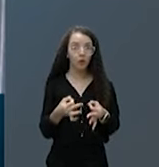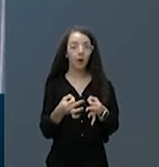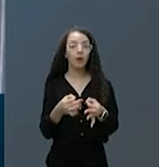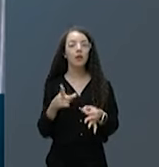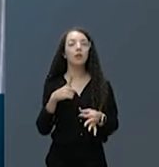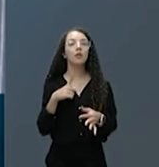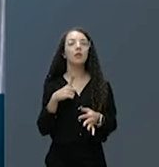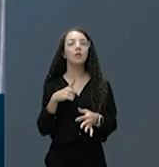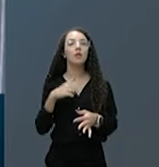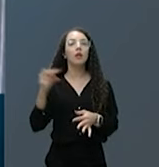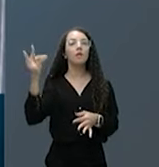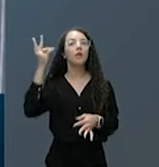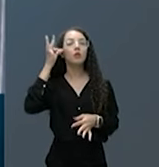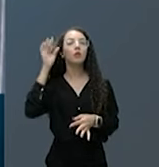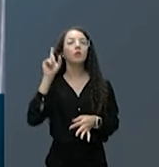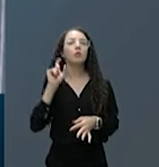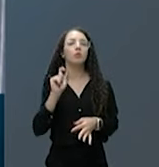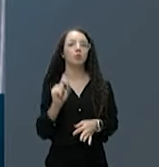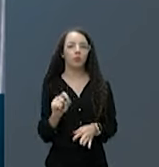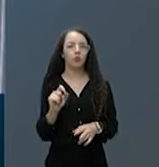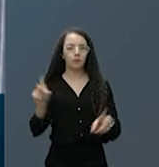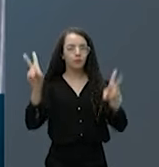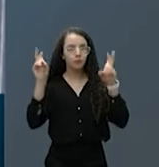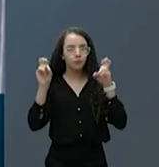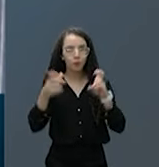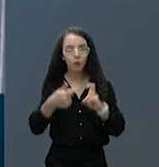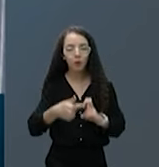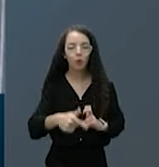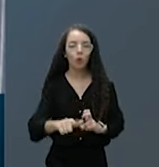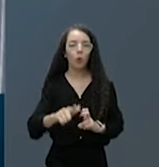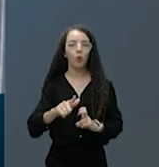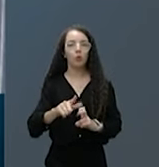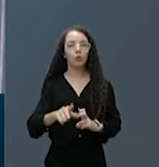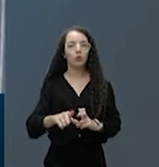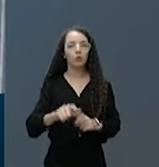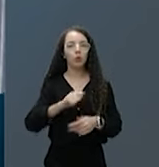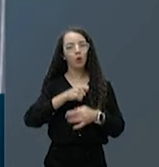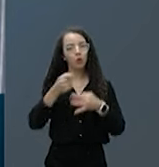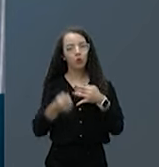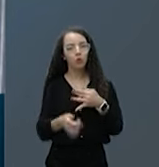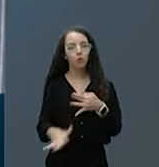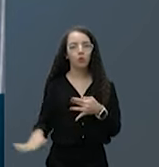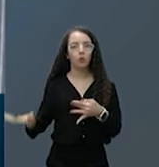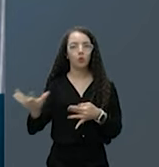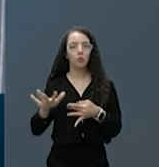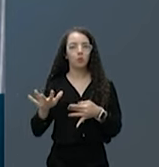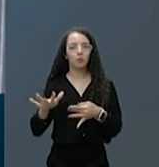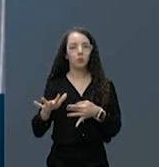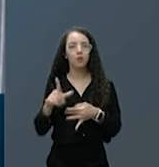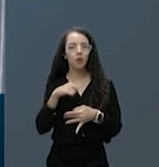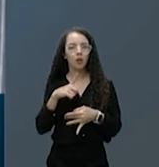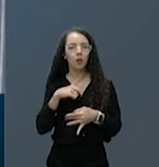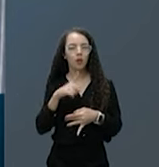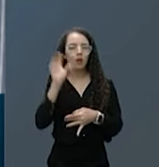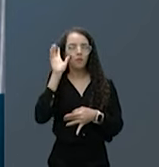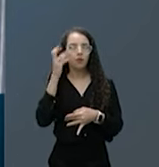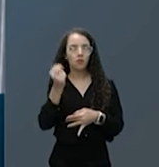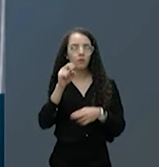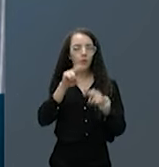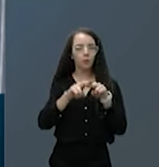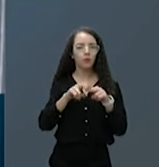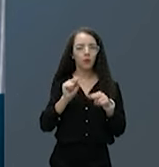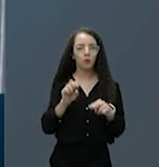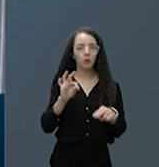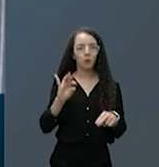novas aspas, a jurisprudência construída pelo STJ à luz do Código de